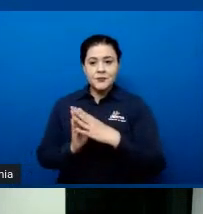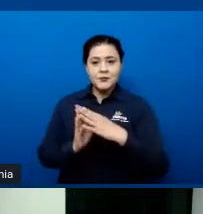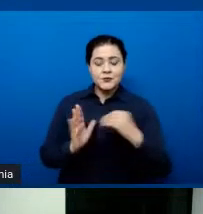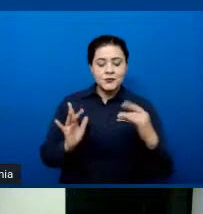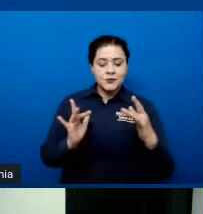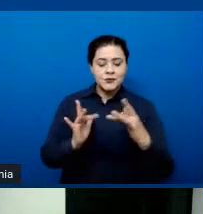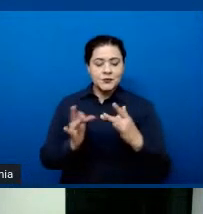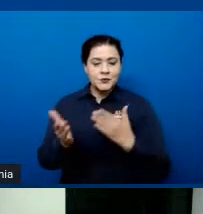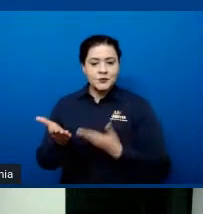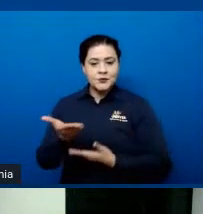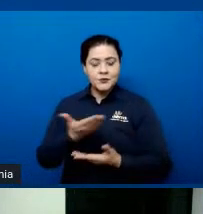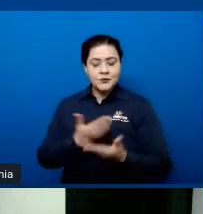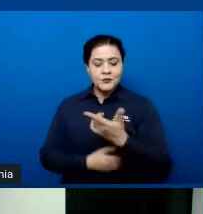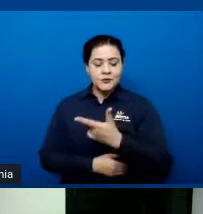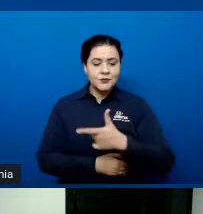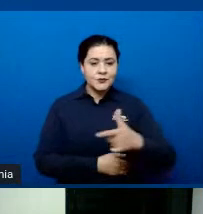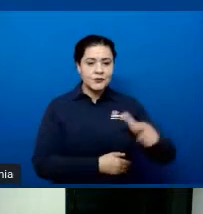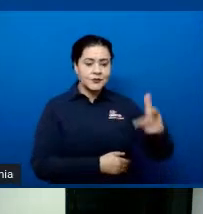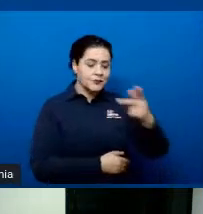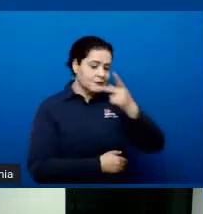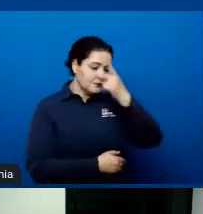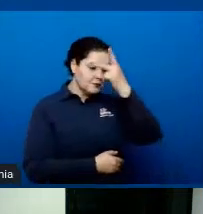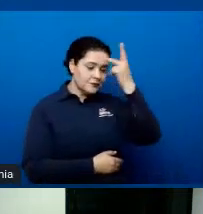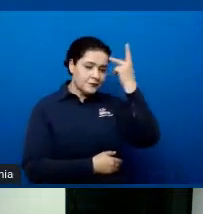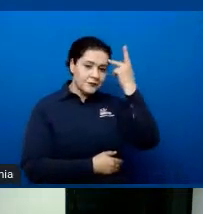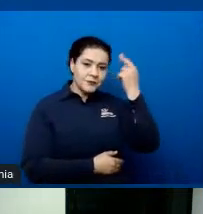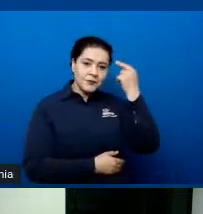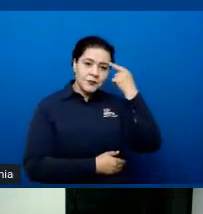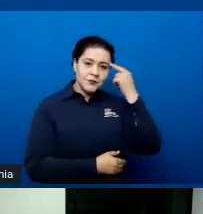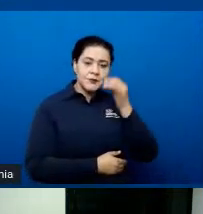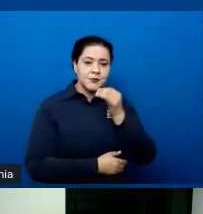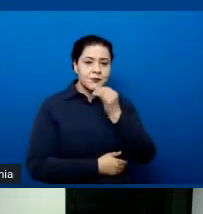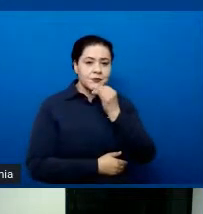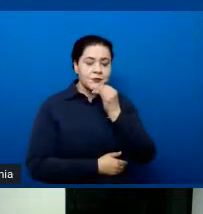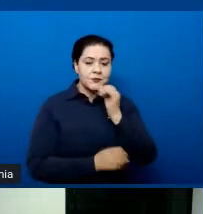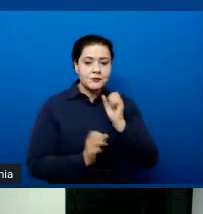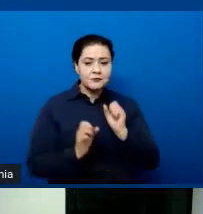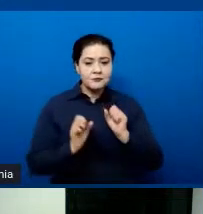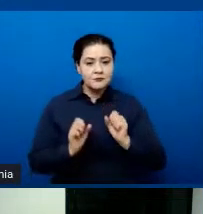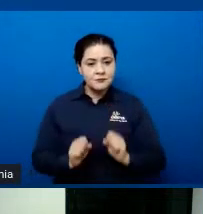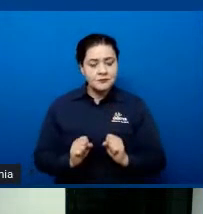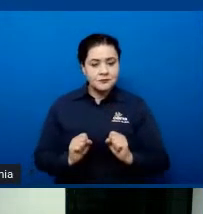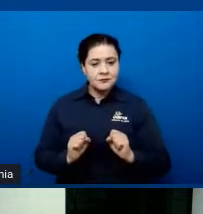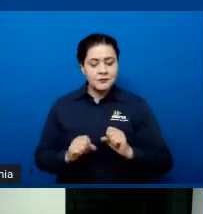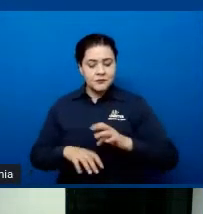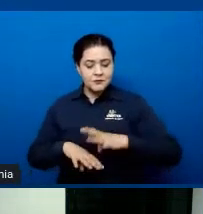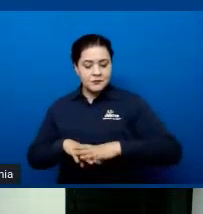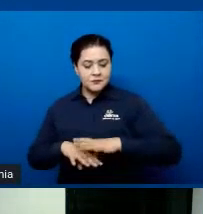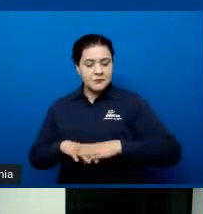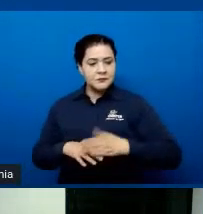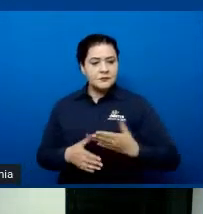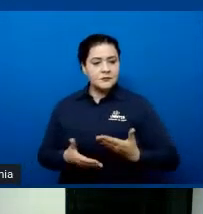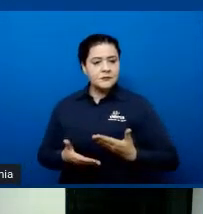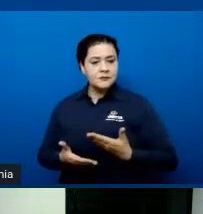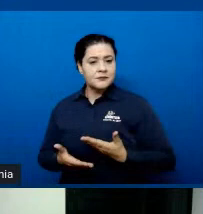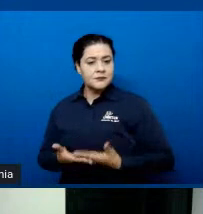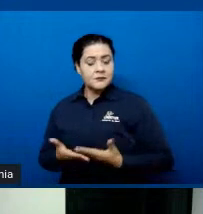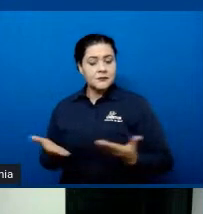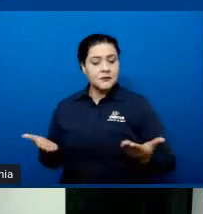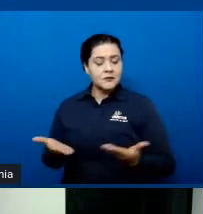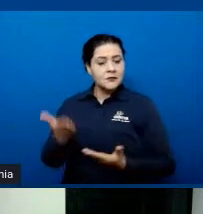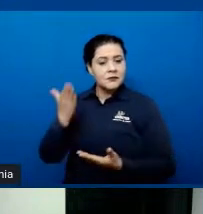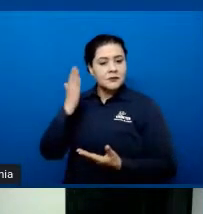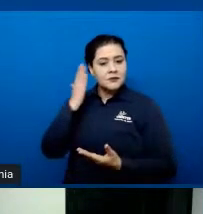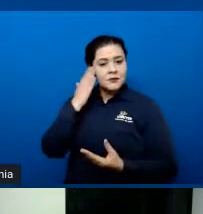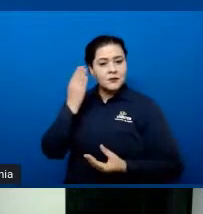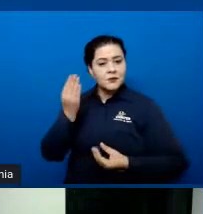com outras pessoas, como, por exemplo, eu posso assim, olha, fui para aula de matemática estudar, quero saber agora como é que é a